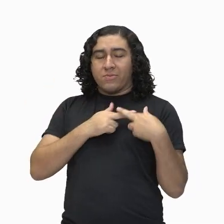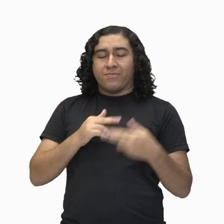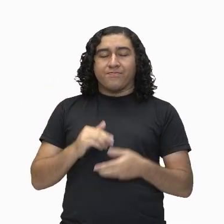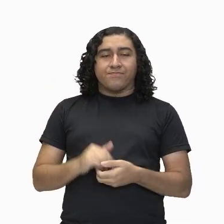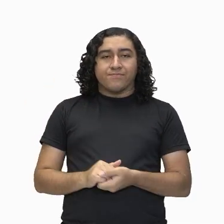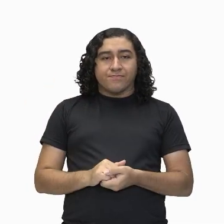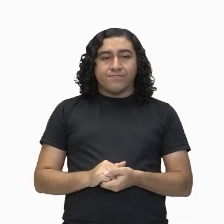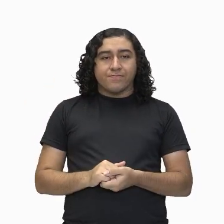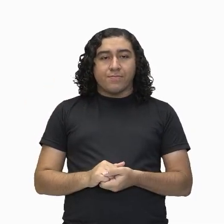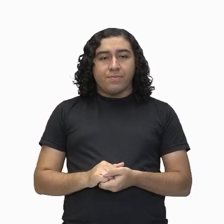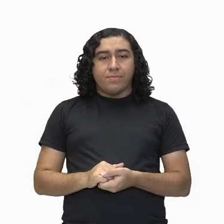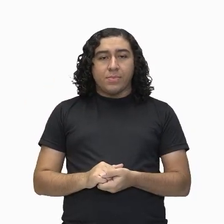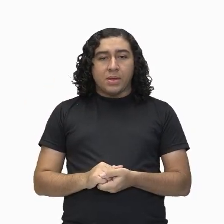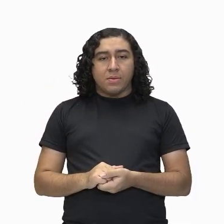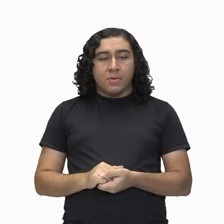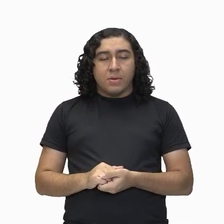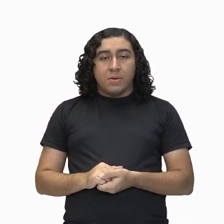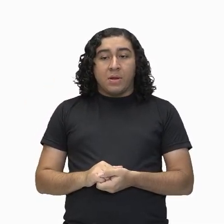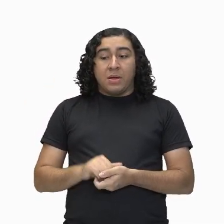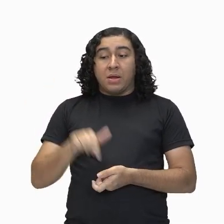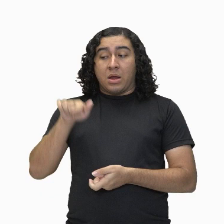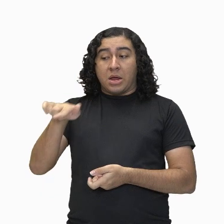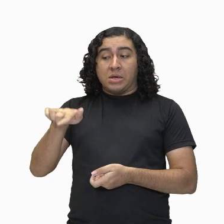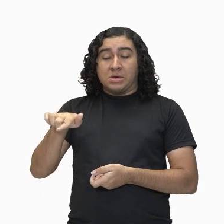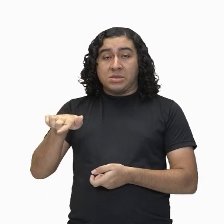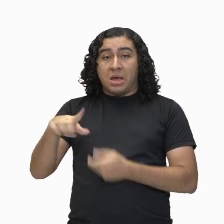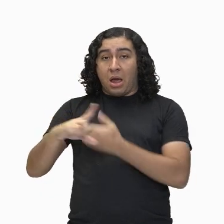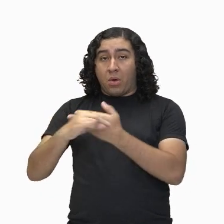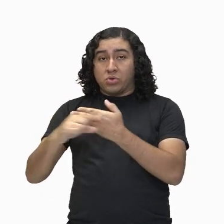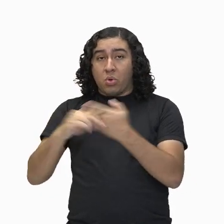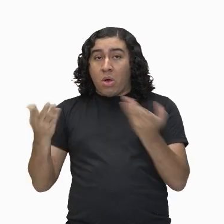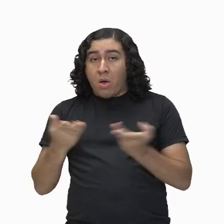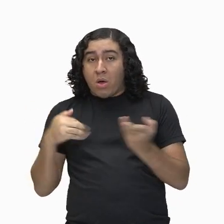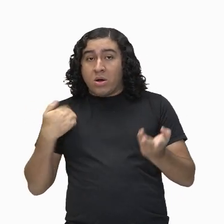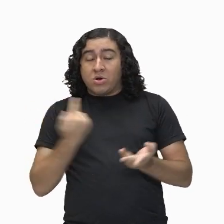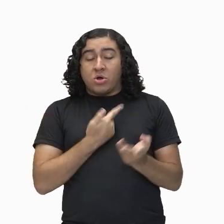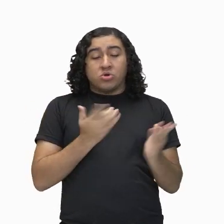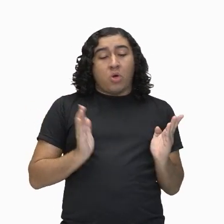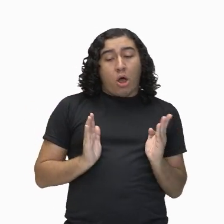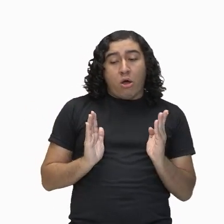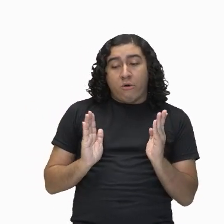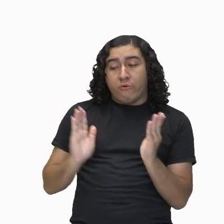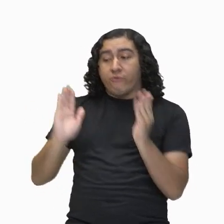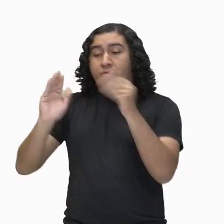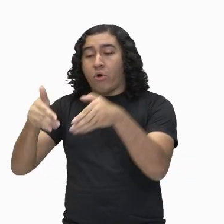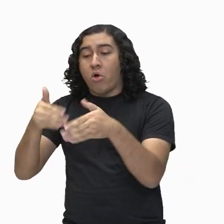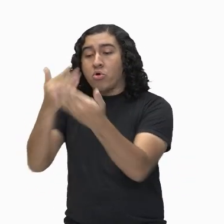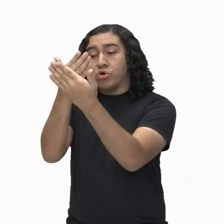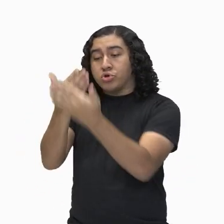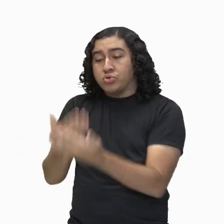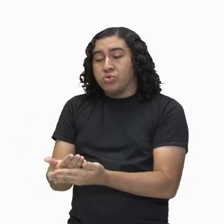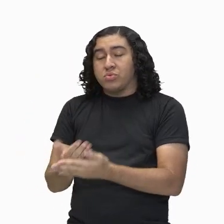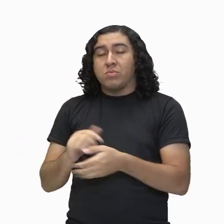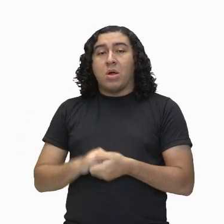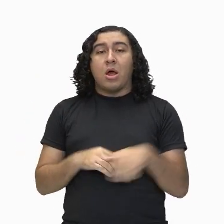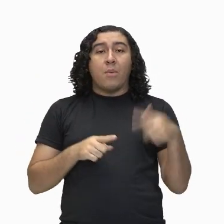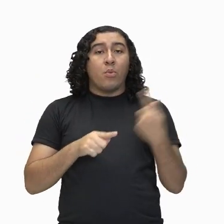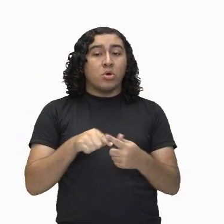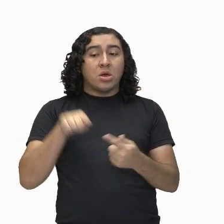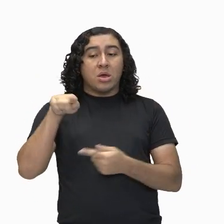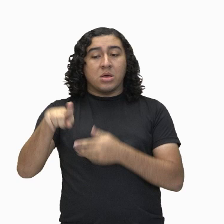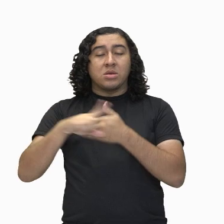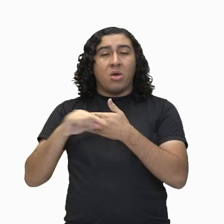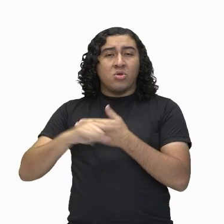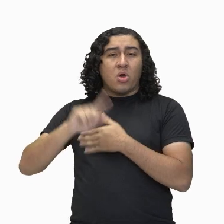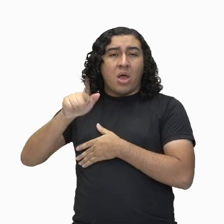Tá? E é sobre esse pensamento de Sartre que nós vamos nos deter um pouco mais nesta nossa aula, porque ele é considerado o